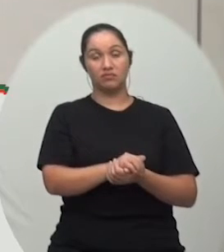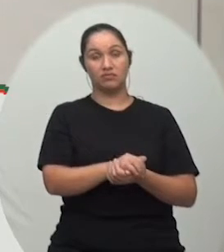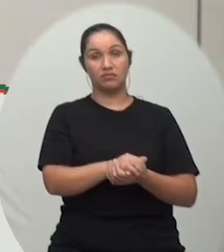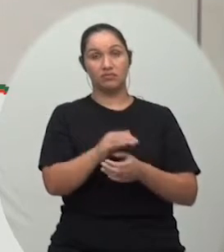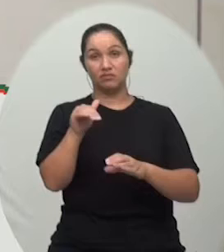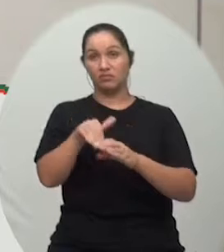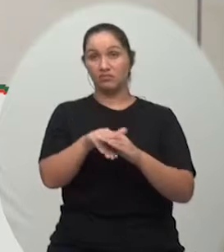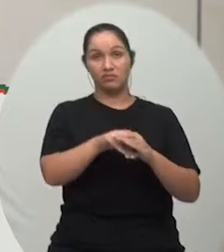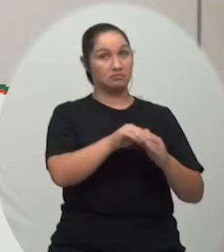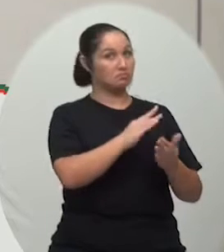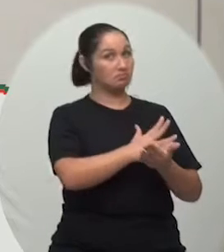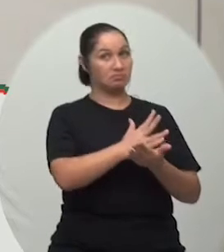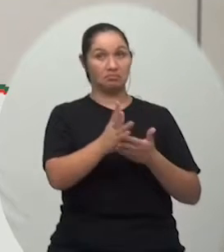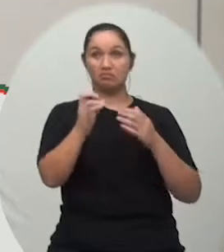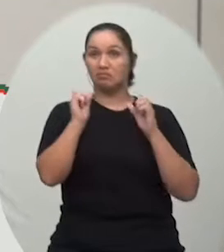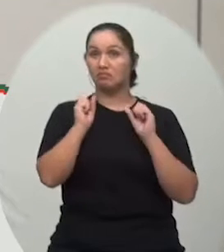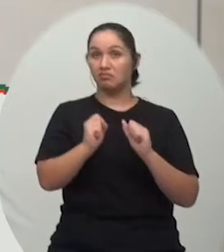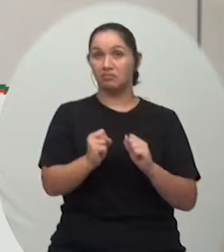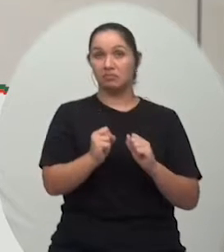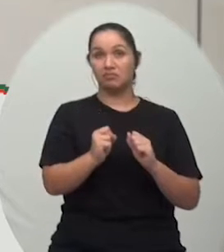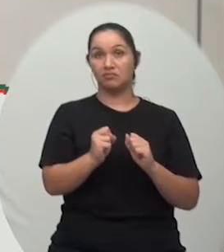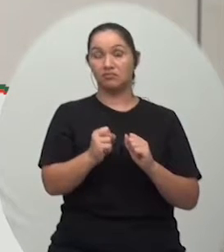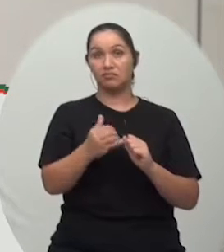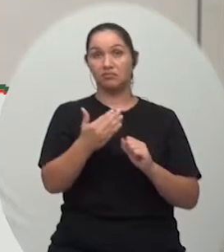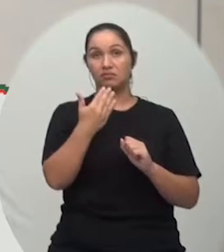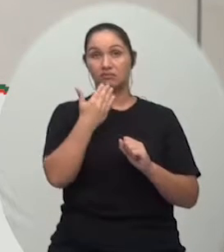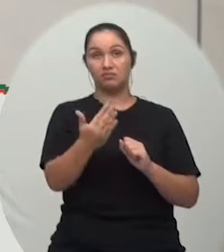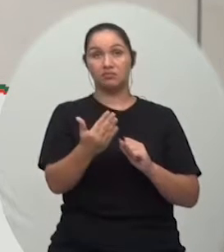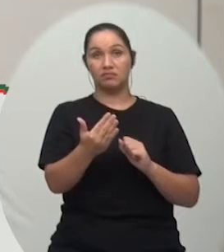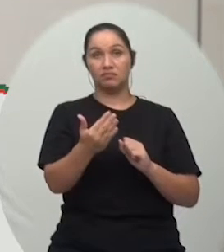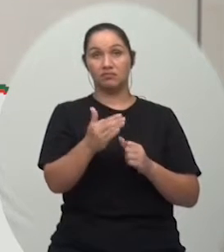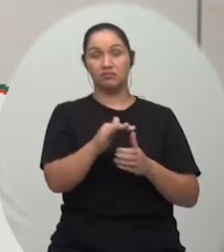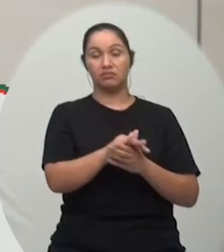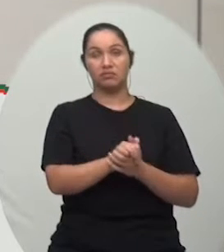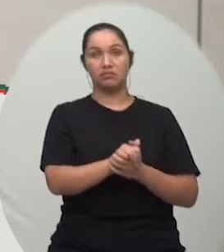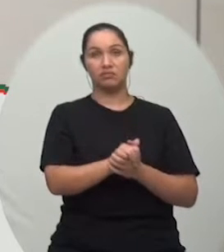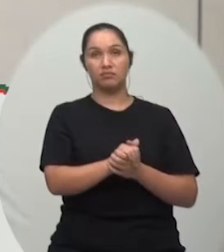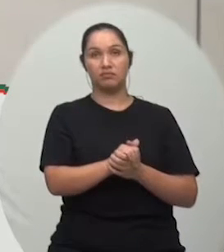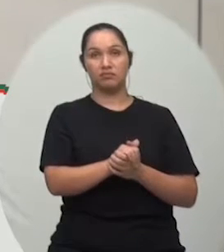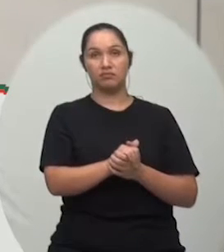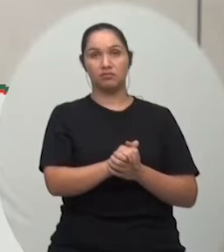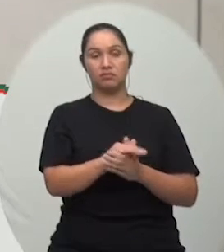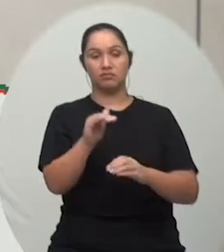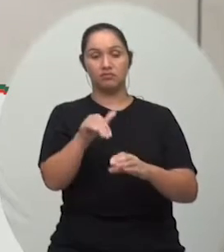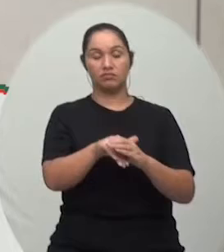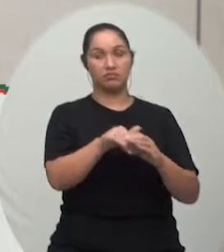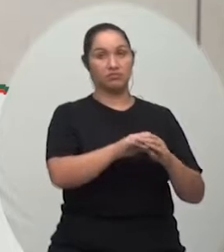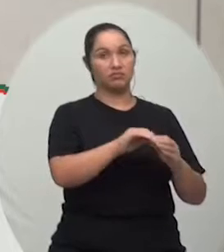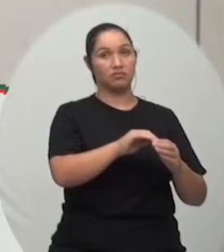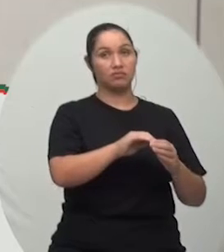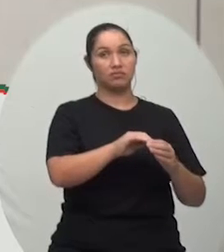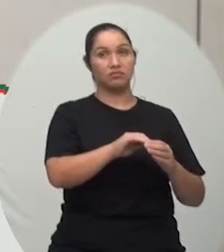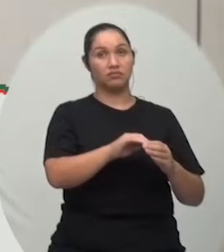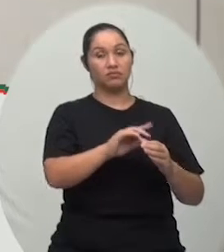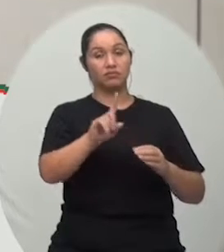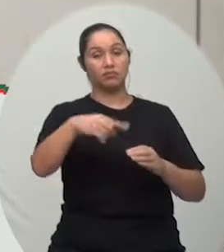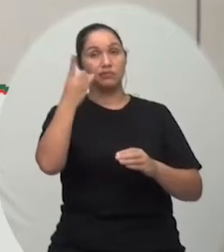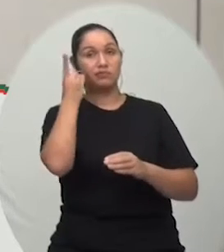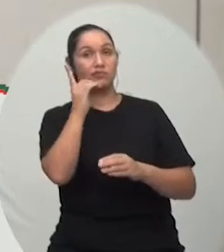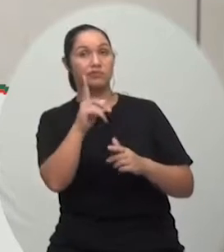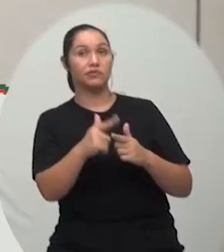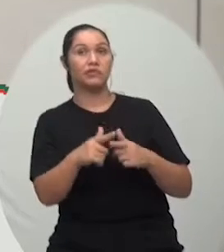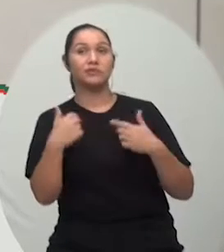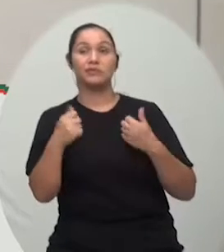votação, podemos de repente adiar isso para compreender um pouco mais esse item aqui, até